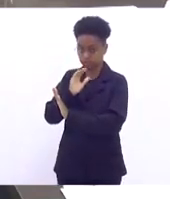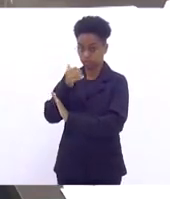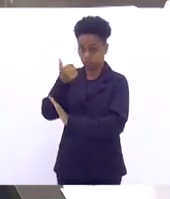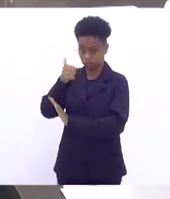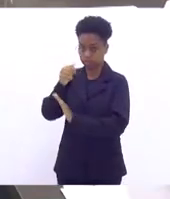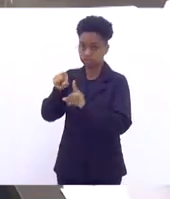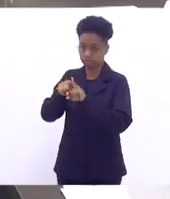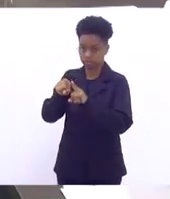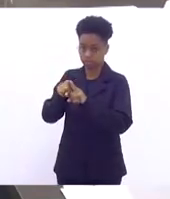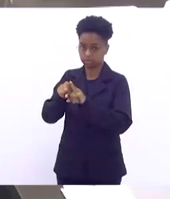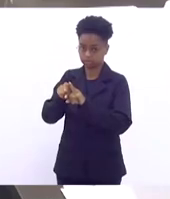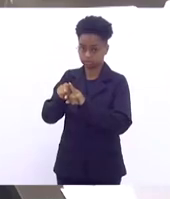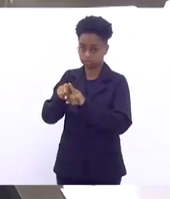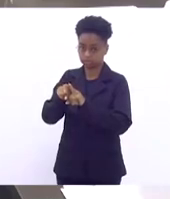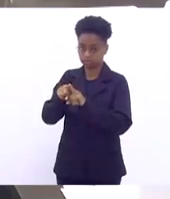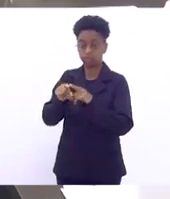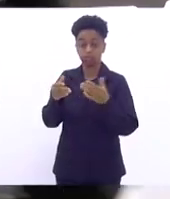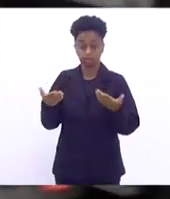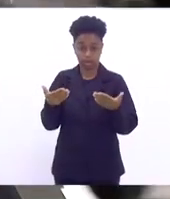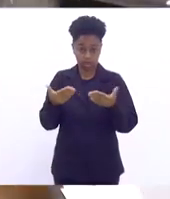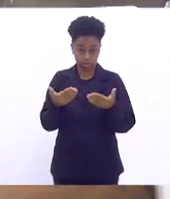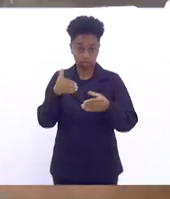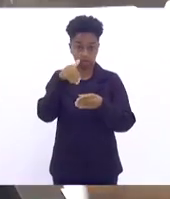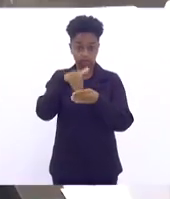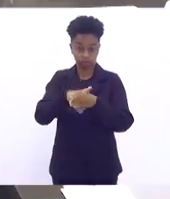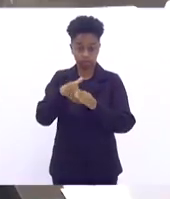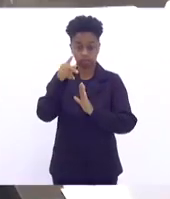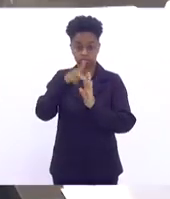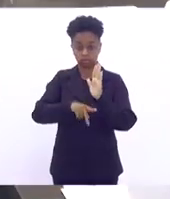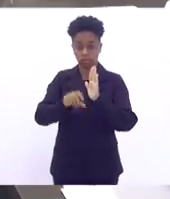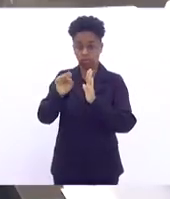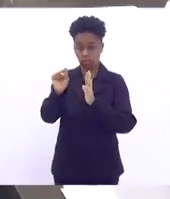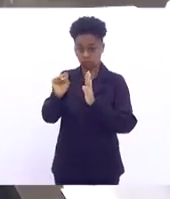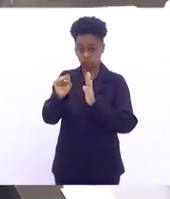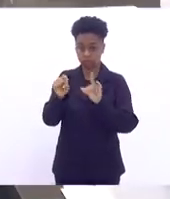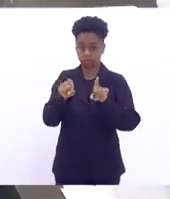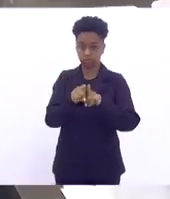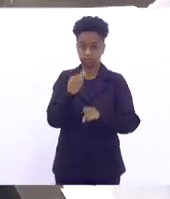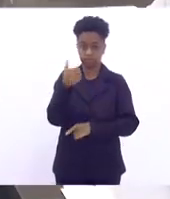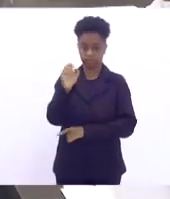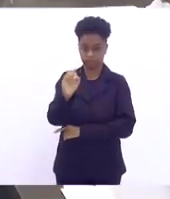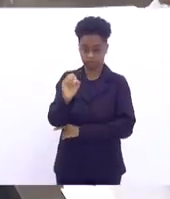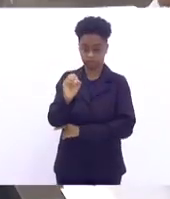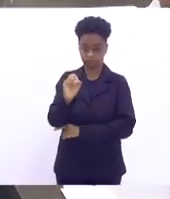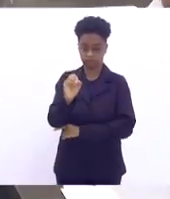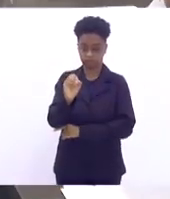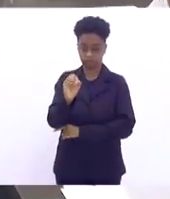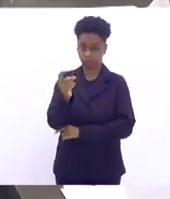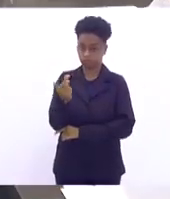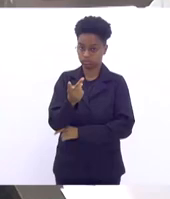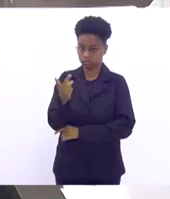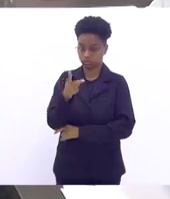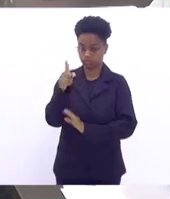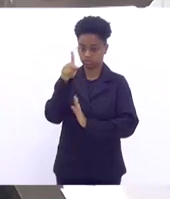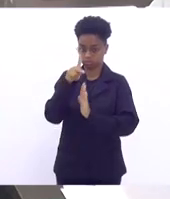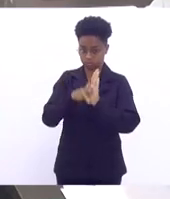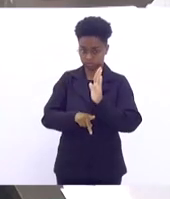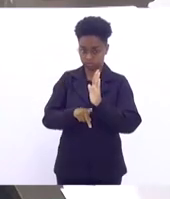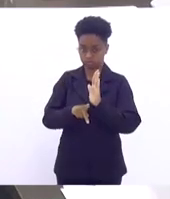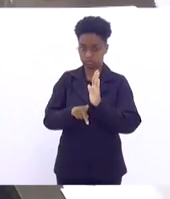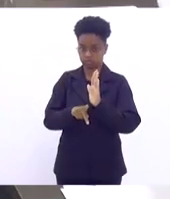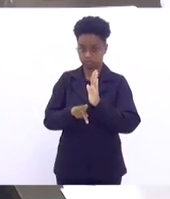o 11 também então invocação o projeto 8 e 10 são os dois projetos